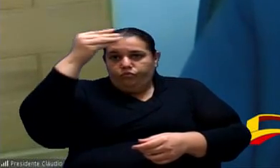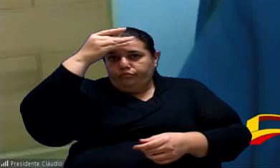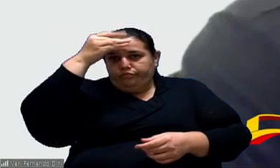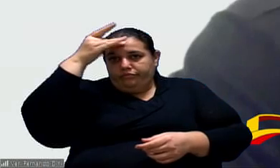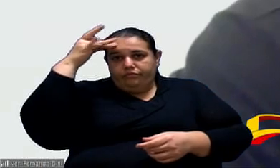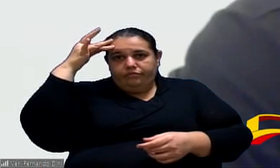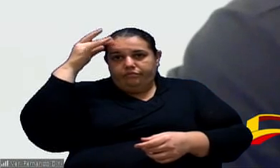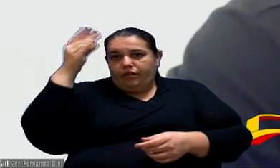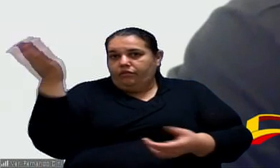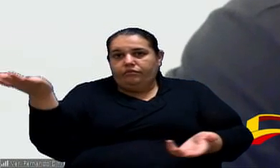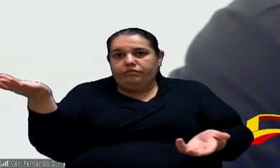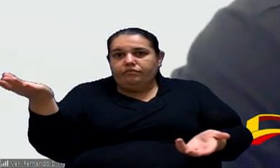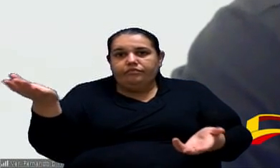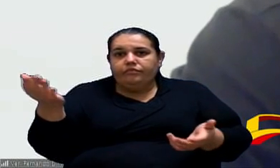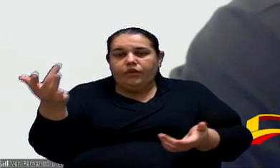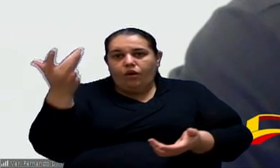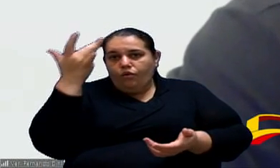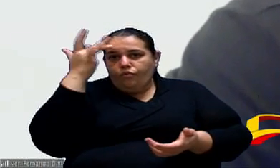alterar...